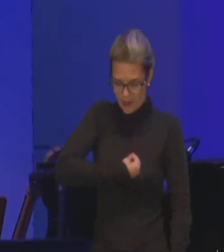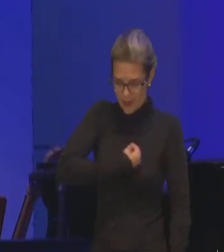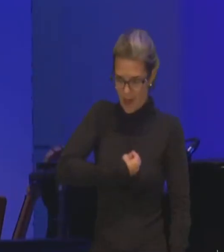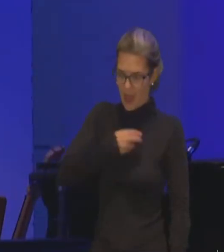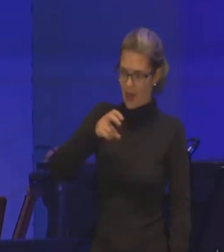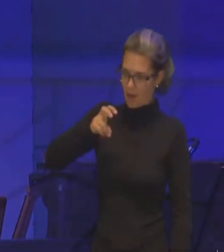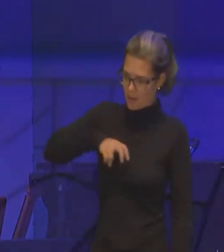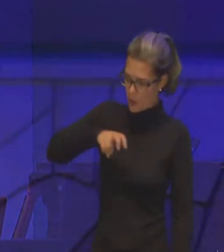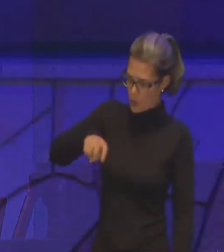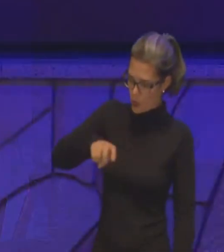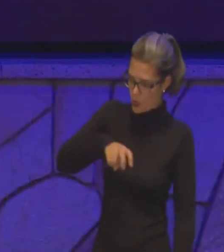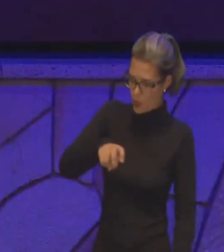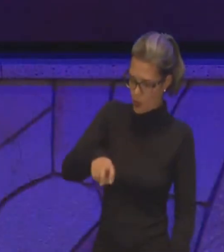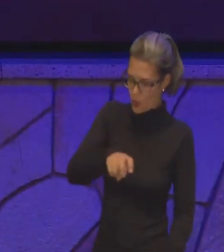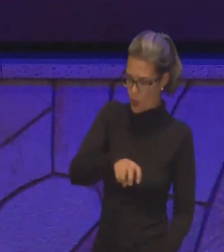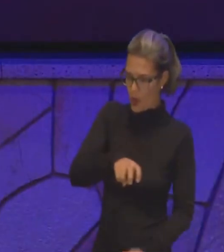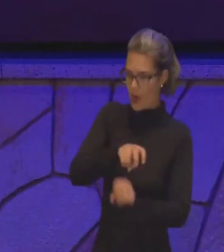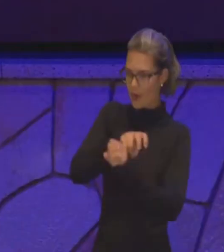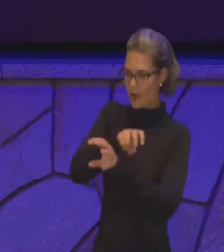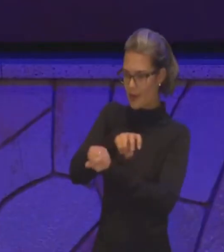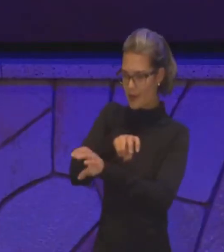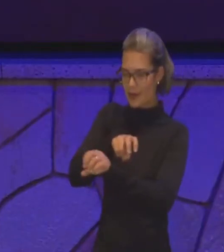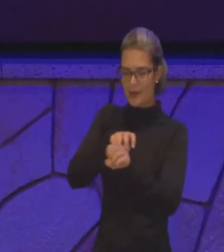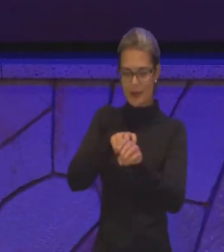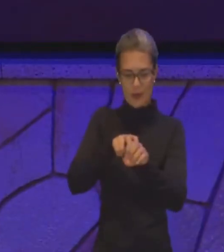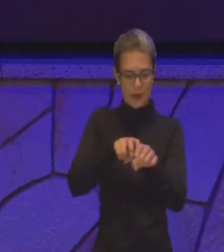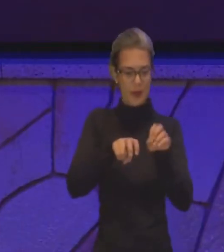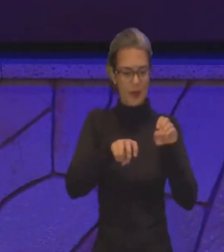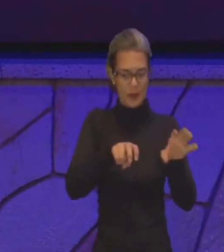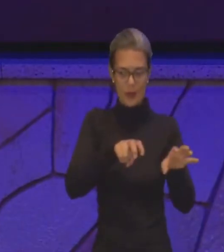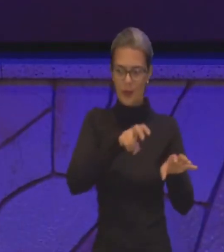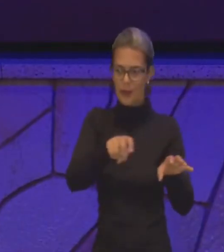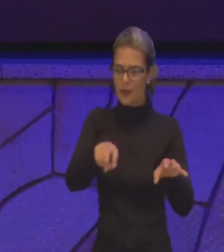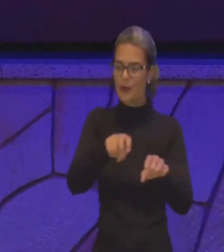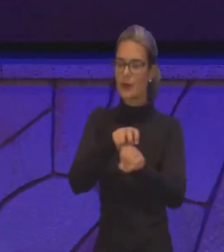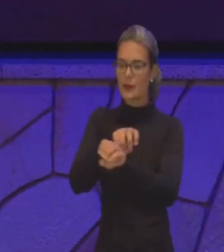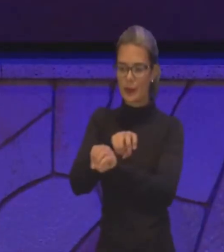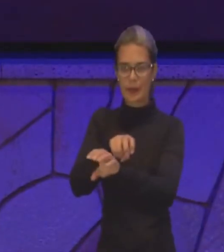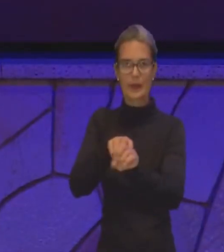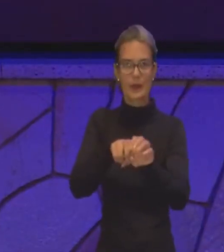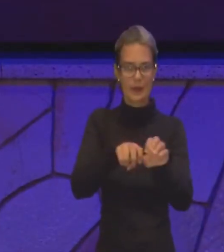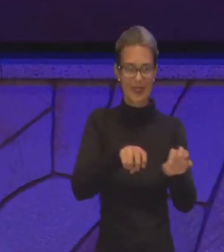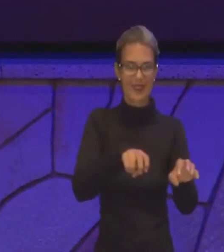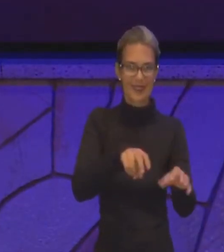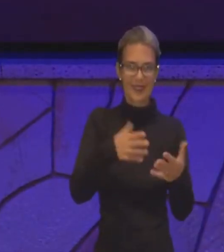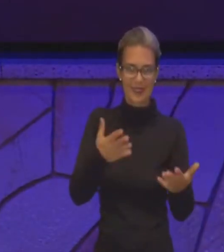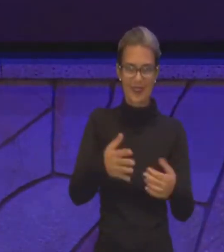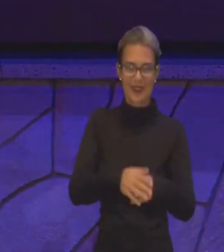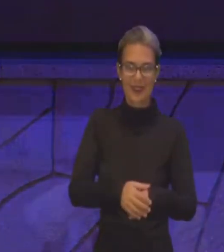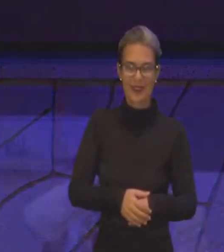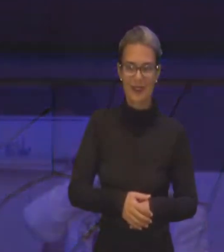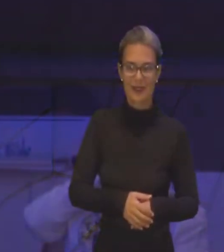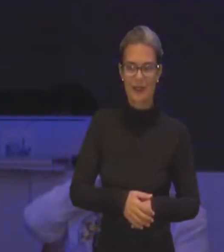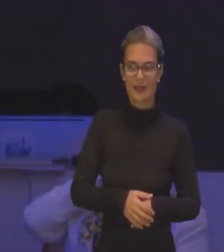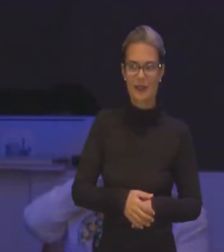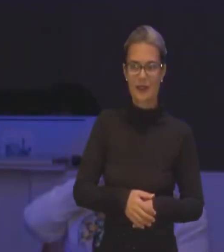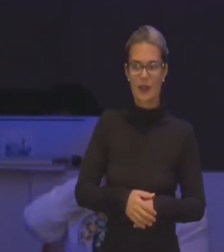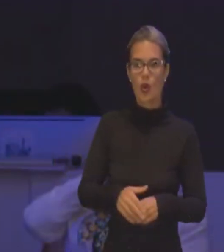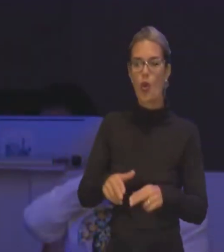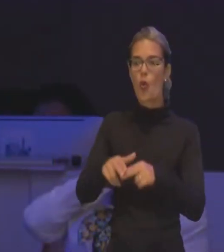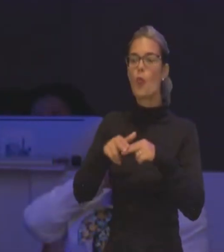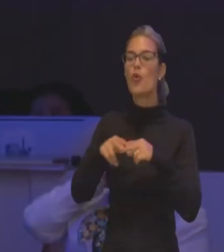discípulos. Uma interpretação errada desse texto levou a igreja a profissionalizar